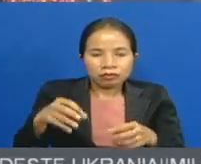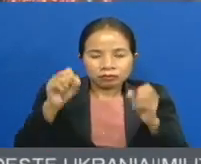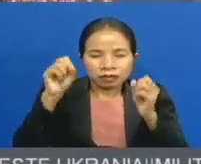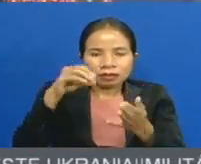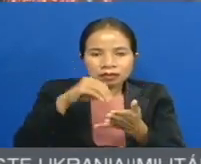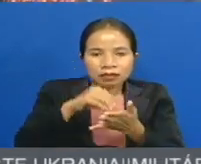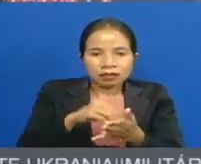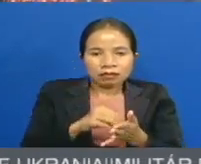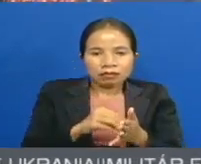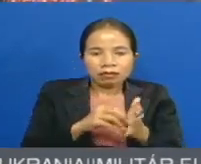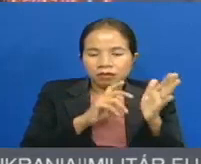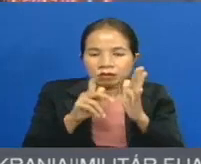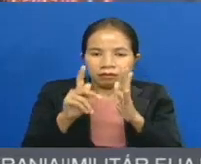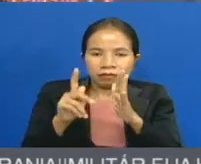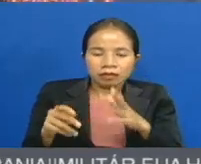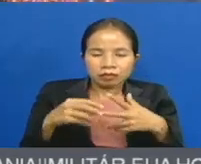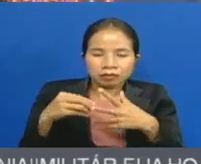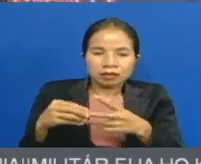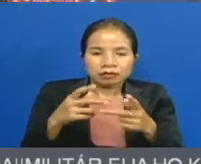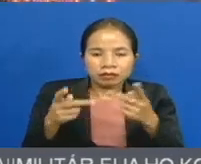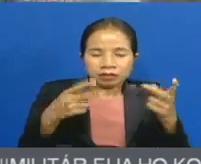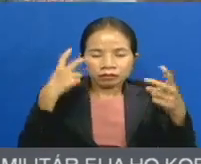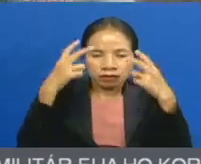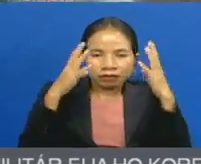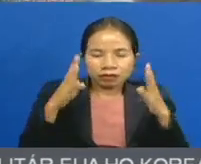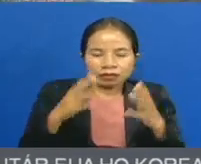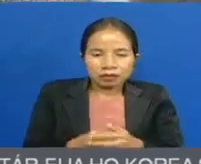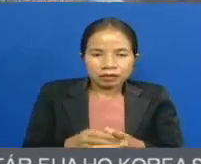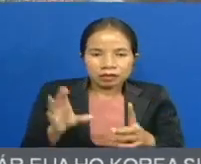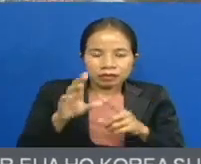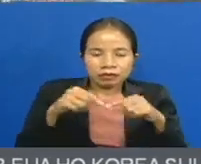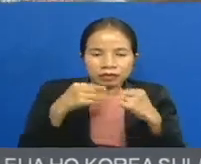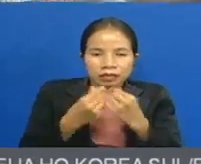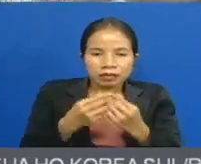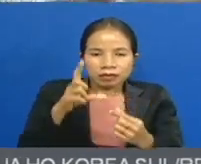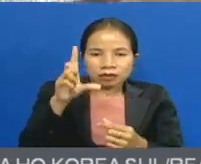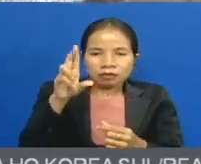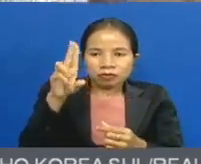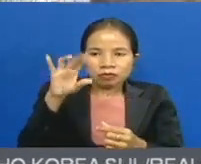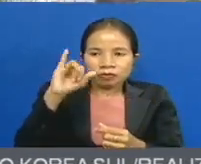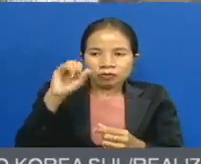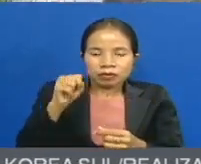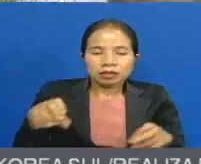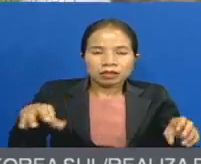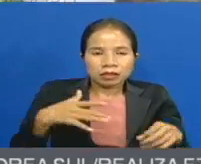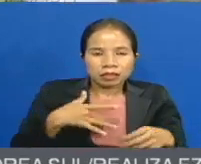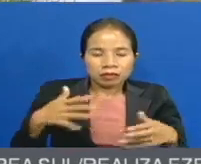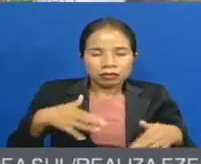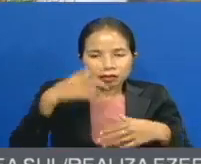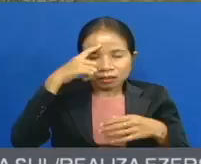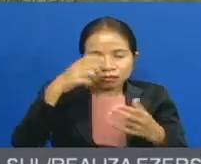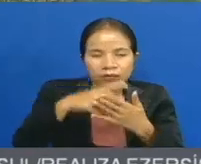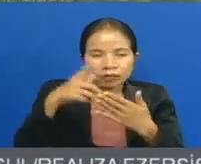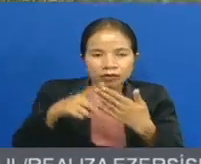ya fati de liu ya area turístico né chefe equipa Luiz Malfelo sente contente tamba o